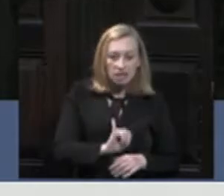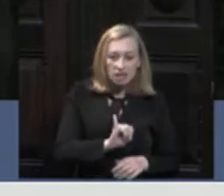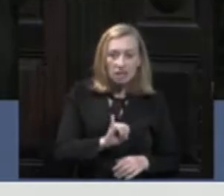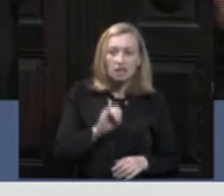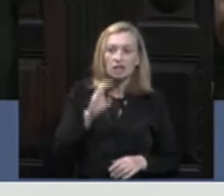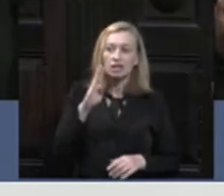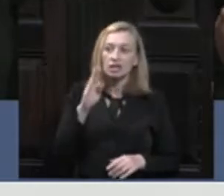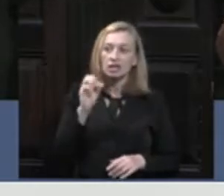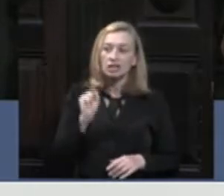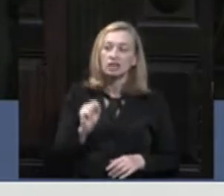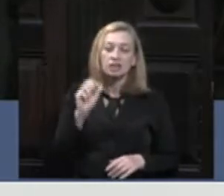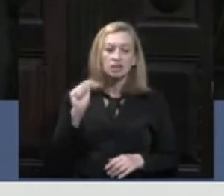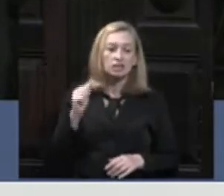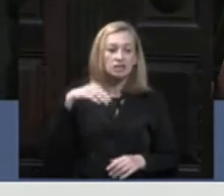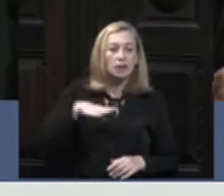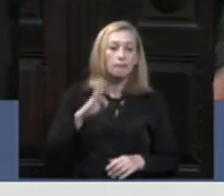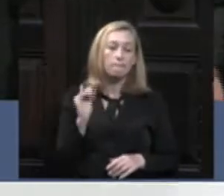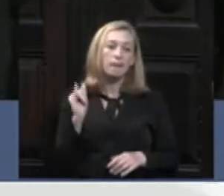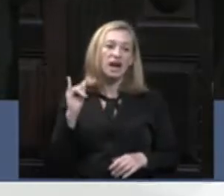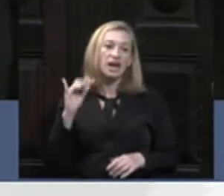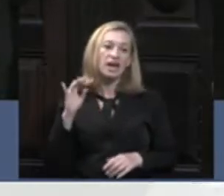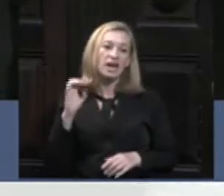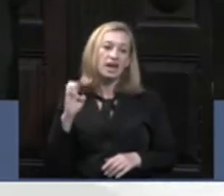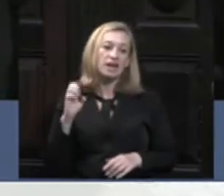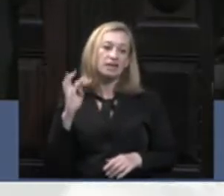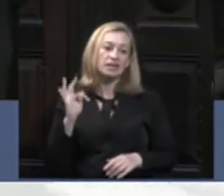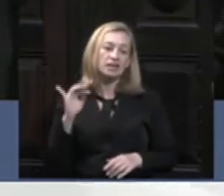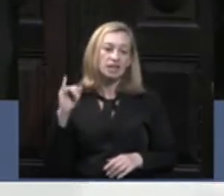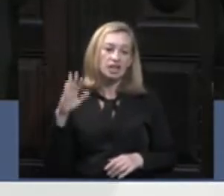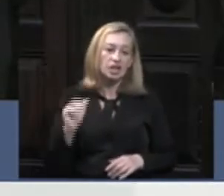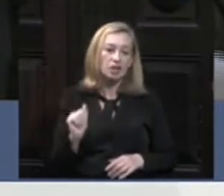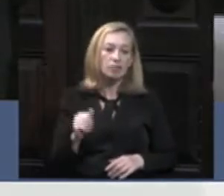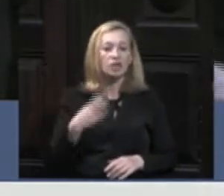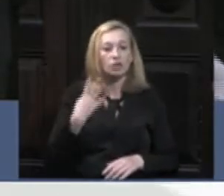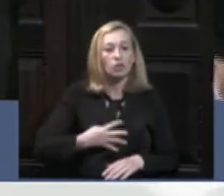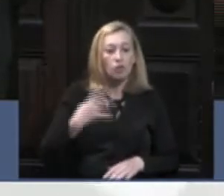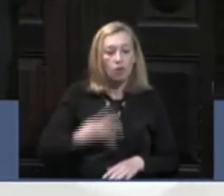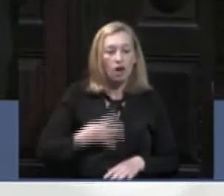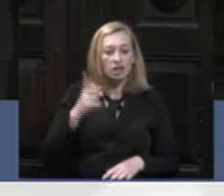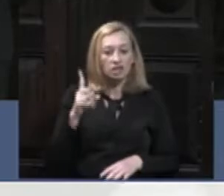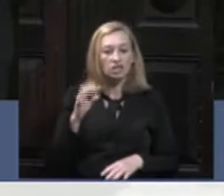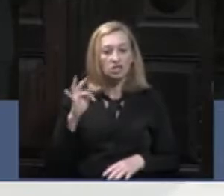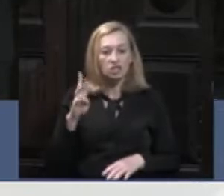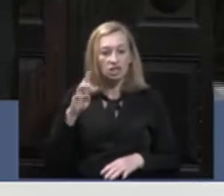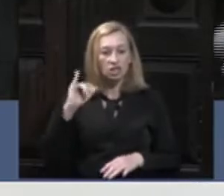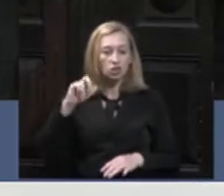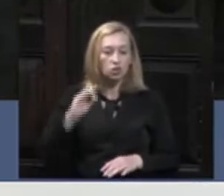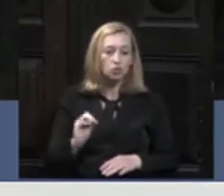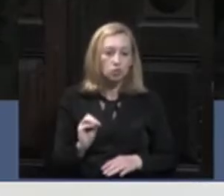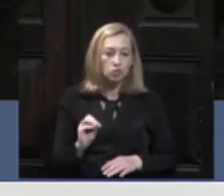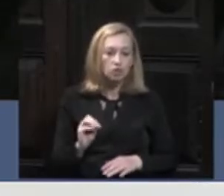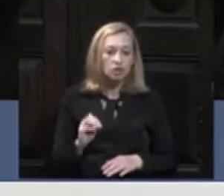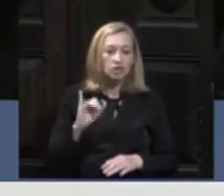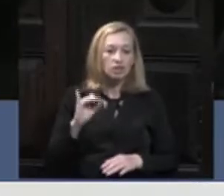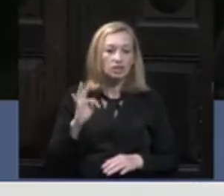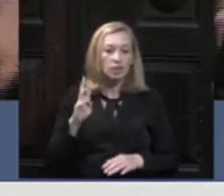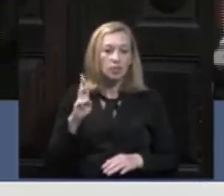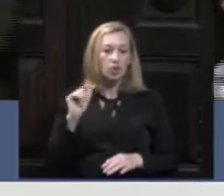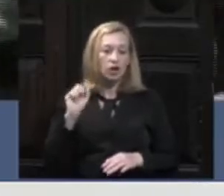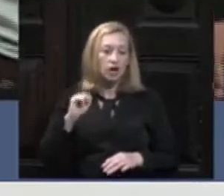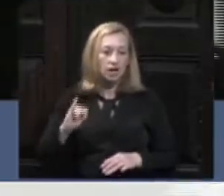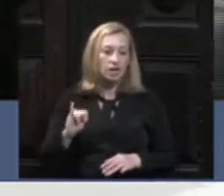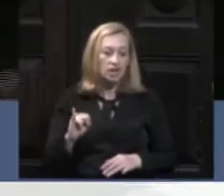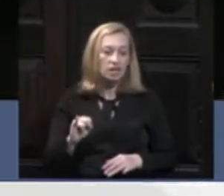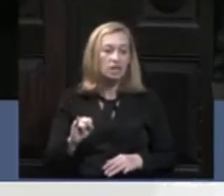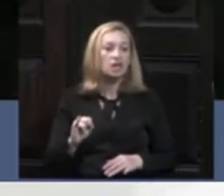Sambaetiba pertence ao 4º distrito de Itaboraí, o meu